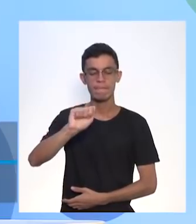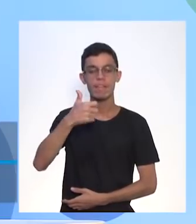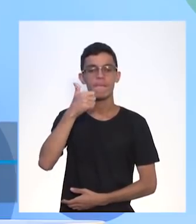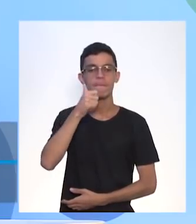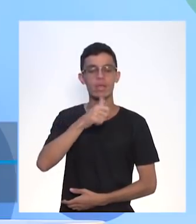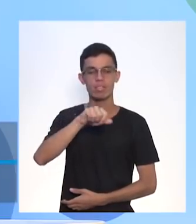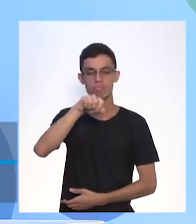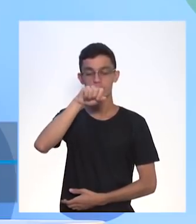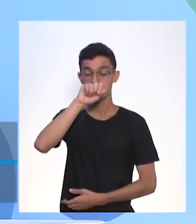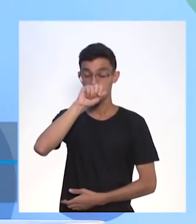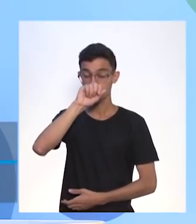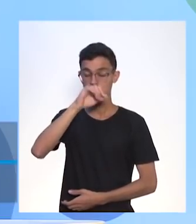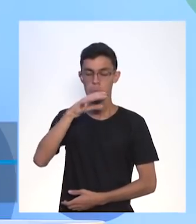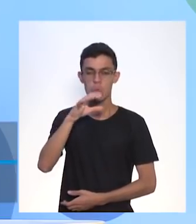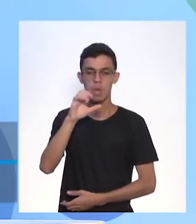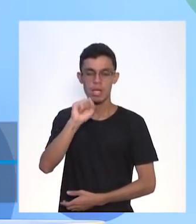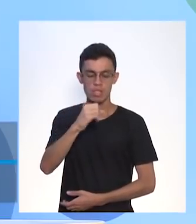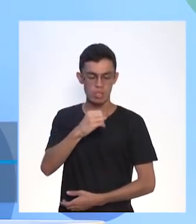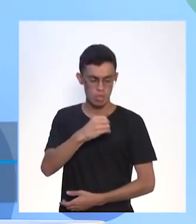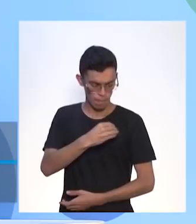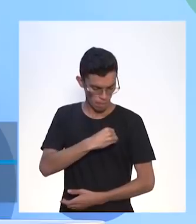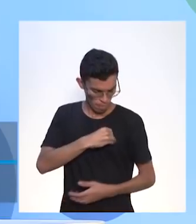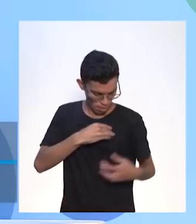imperativo, incentivo.